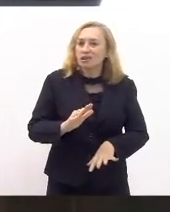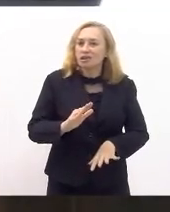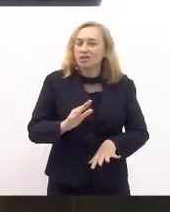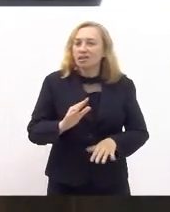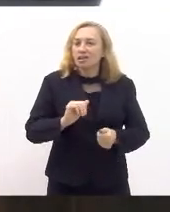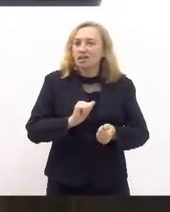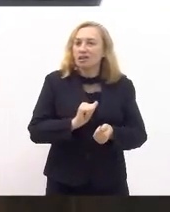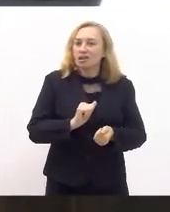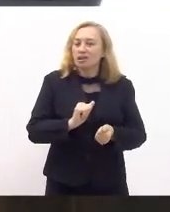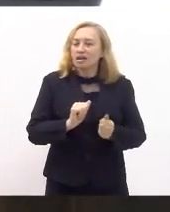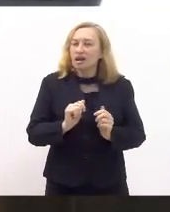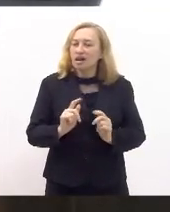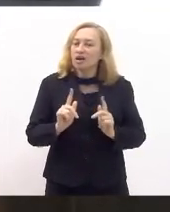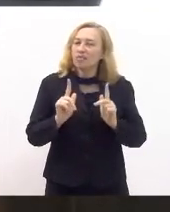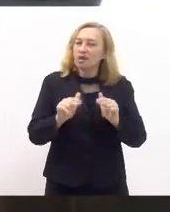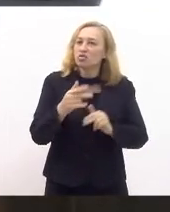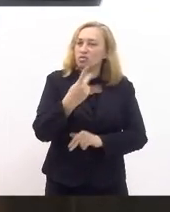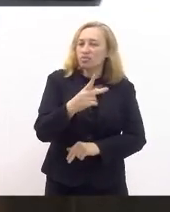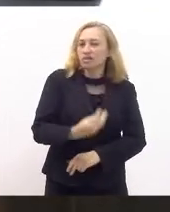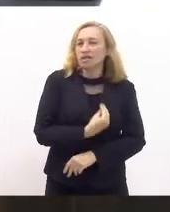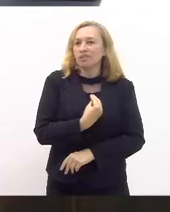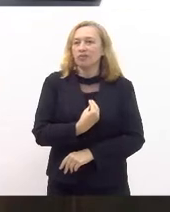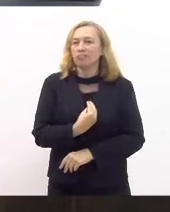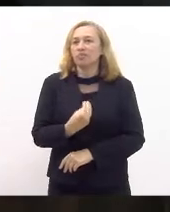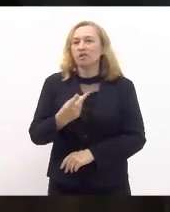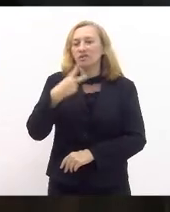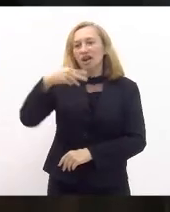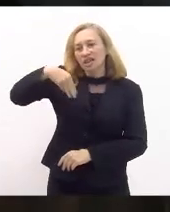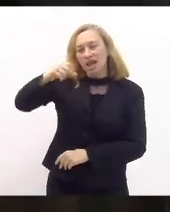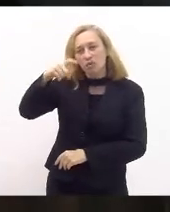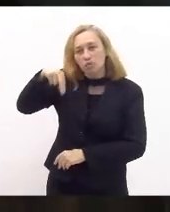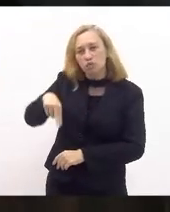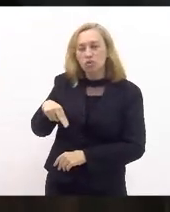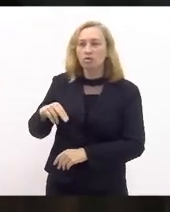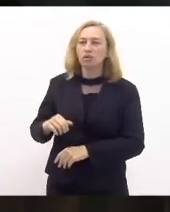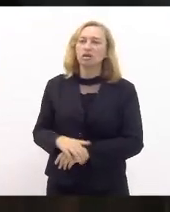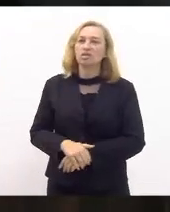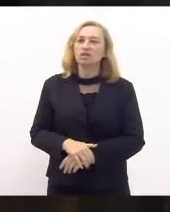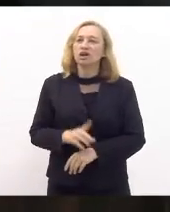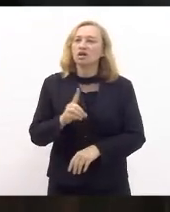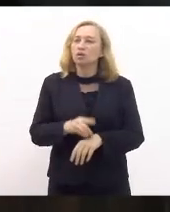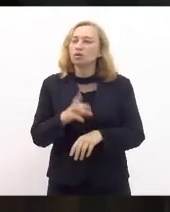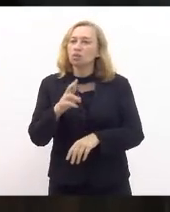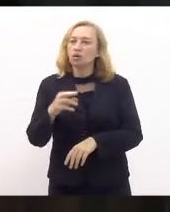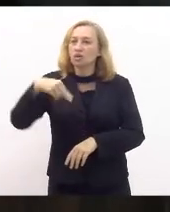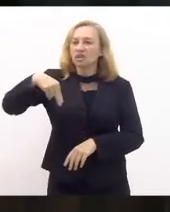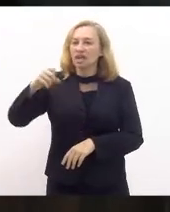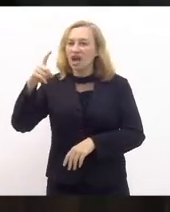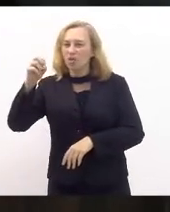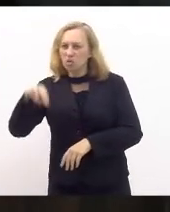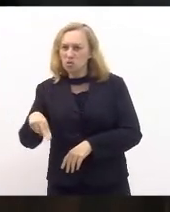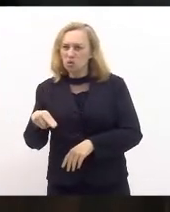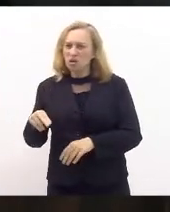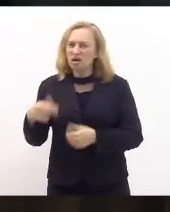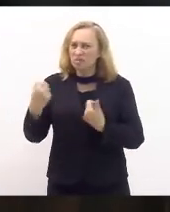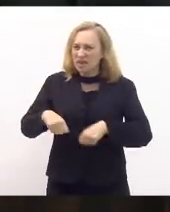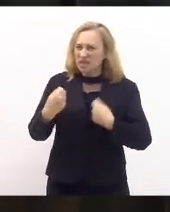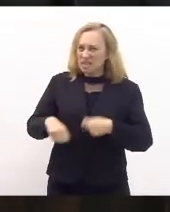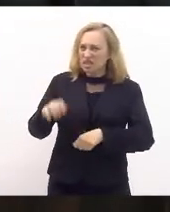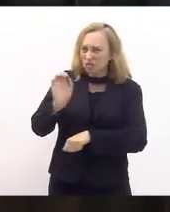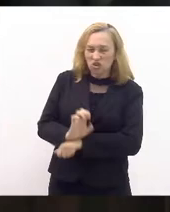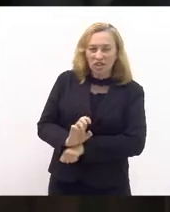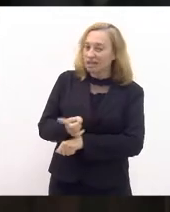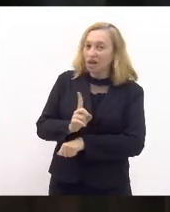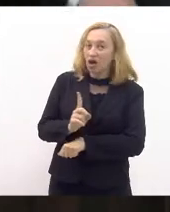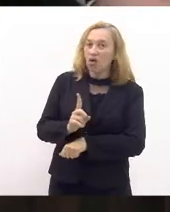longa. Eu costumo dizer que o doutor Nelson, não é o doutor Nelson que precisa do Estado, é o Estado que